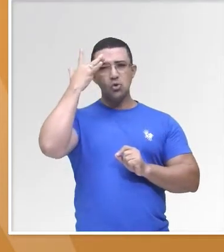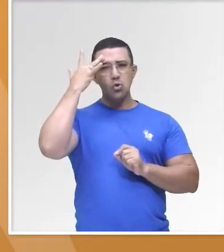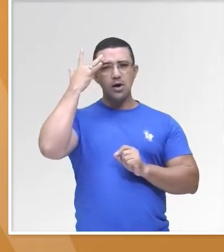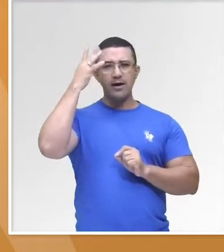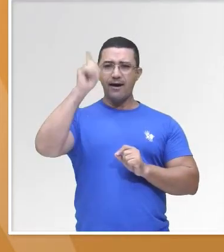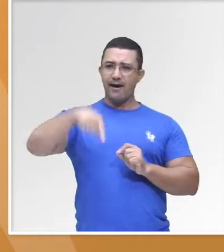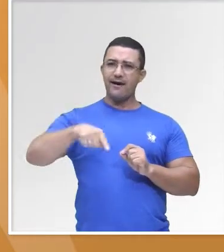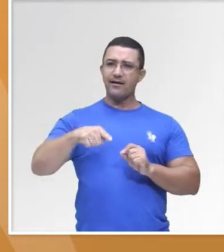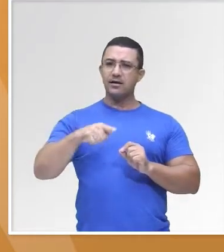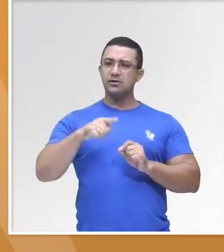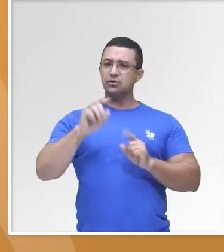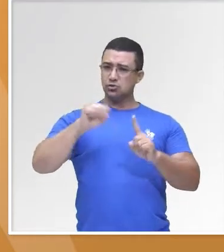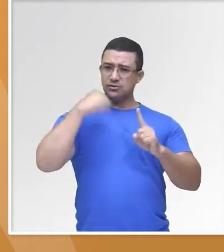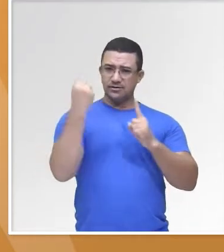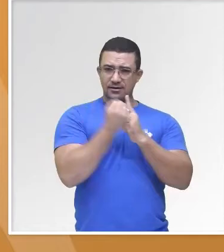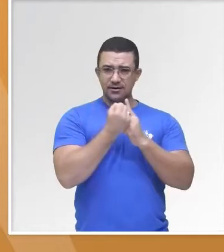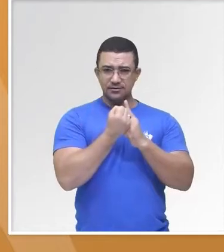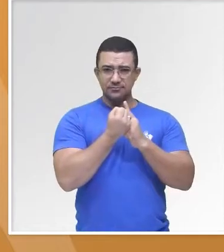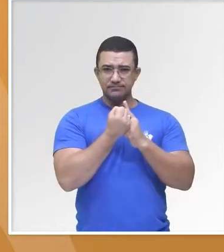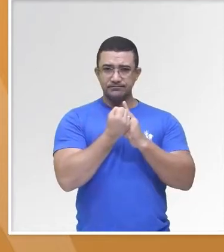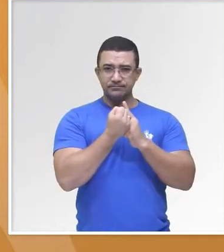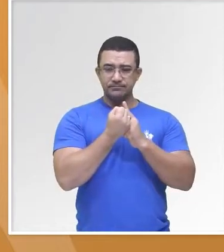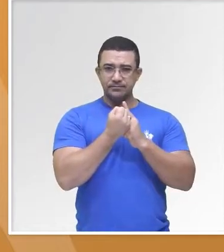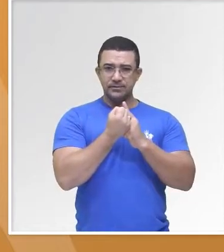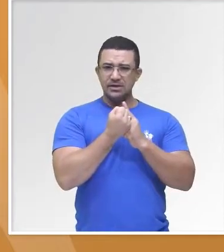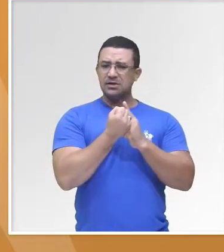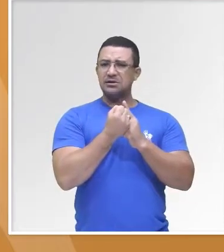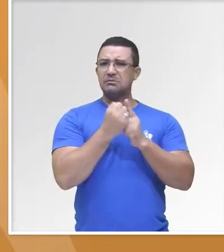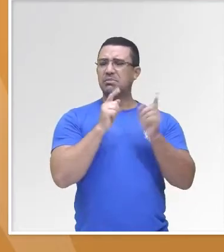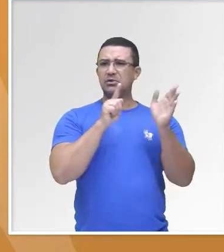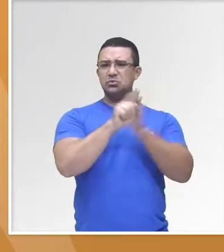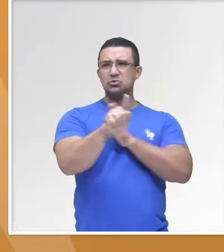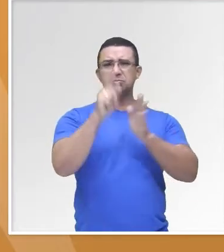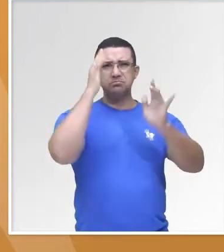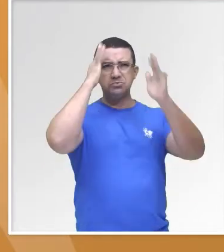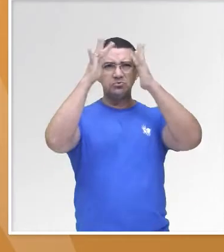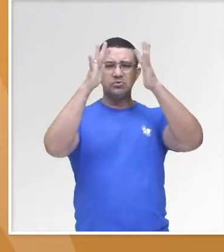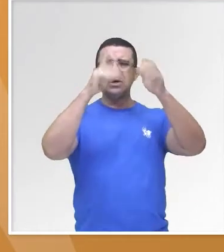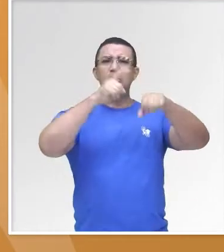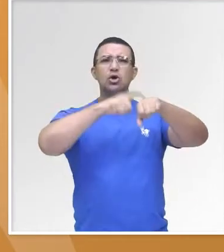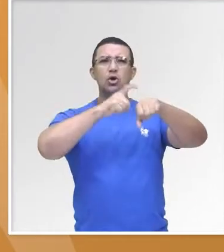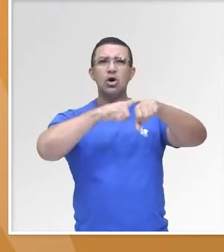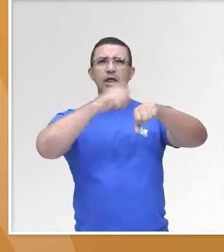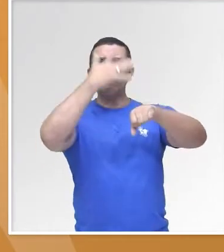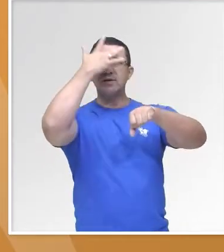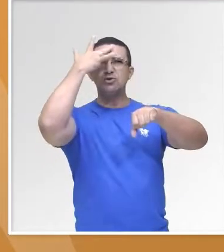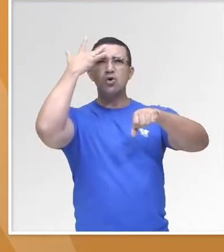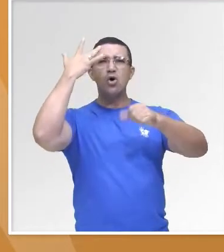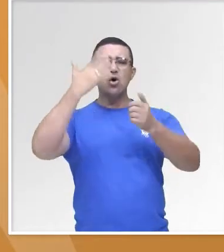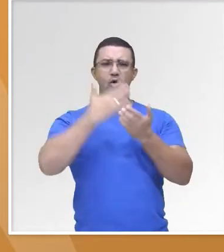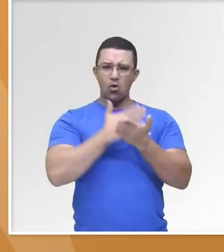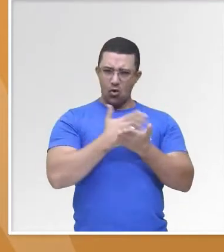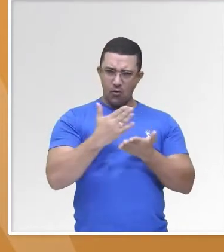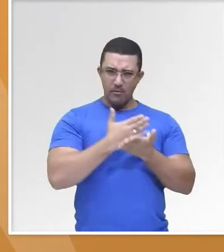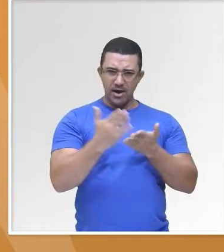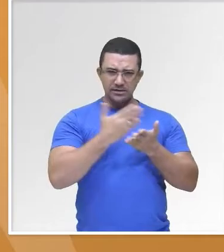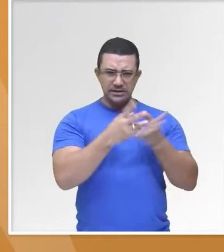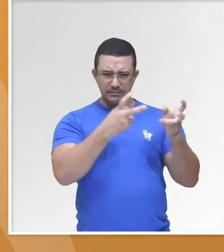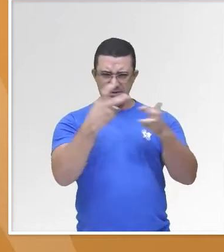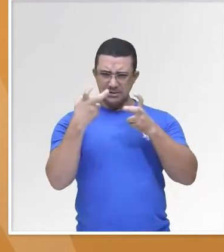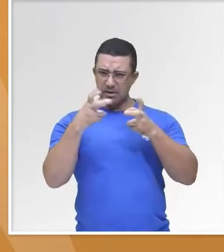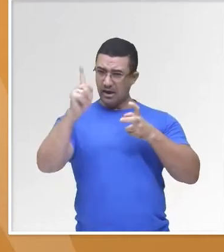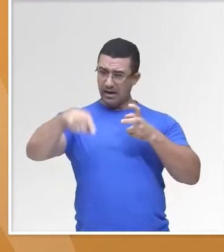período. E aí vocês pode ter se perguntado, que horas alguém vai começar a observar que isso está